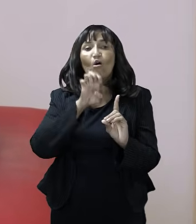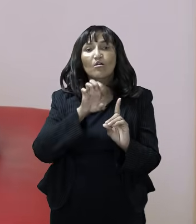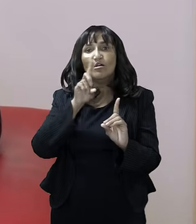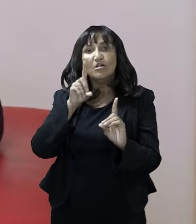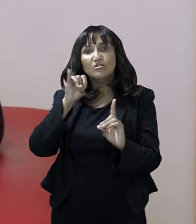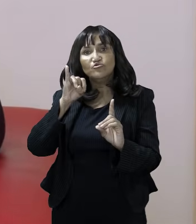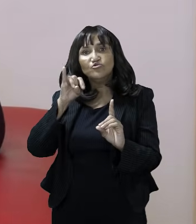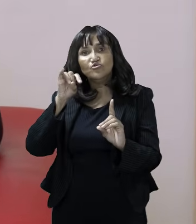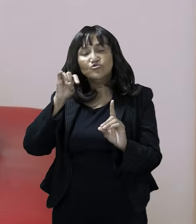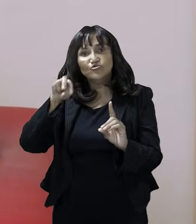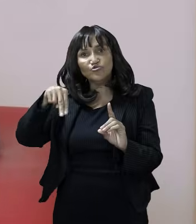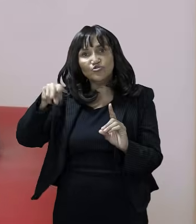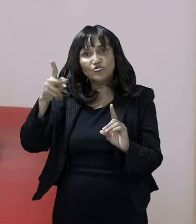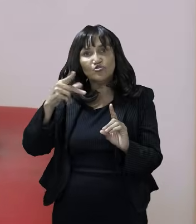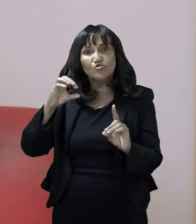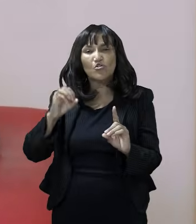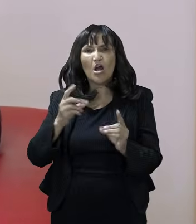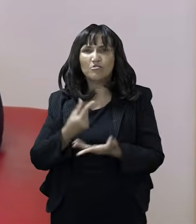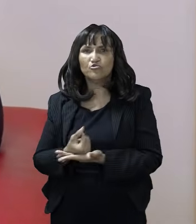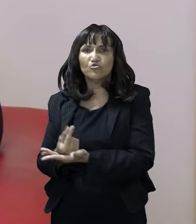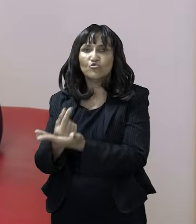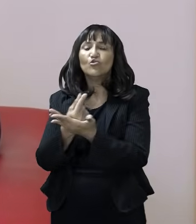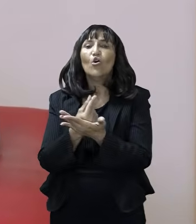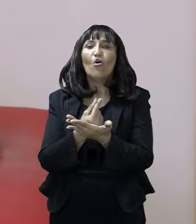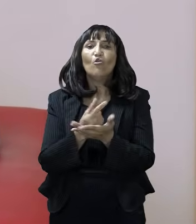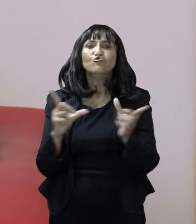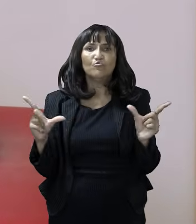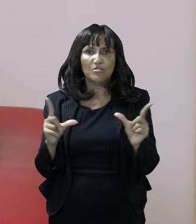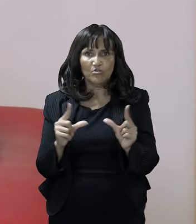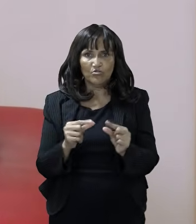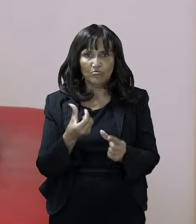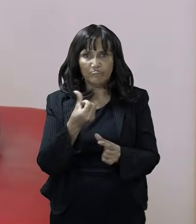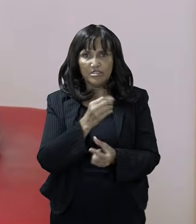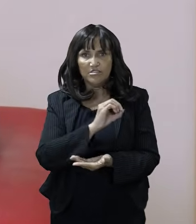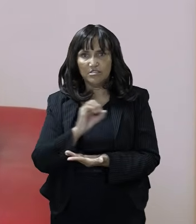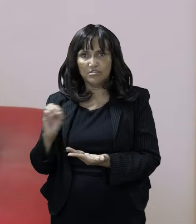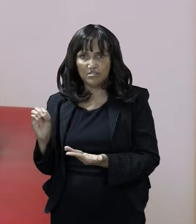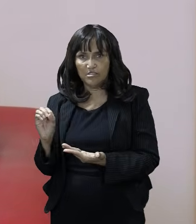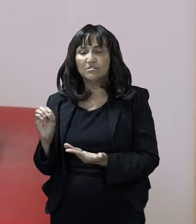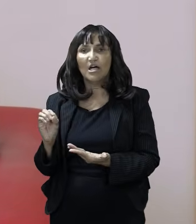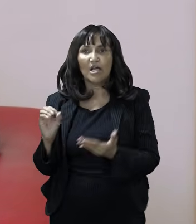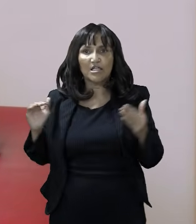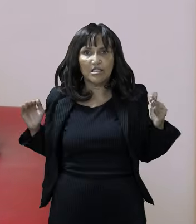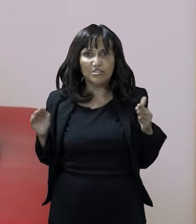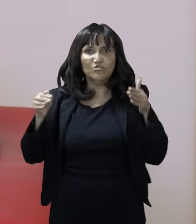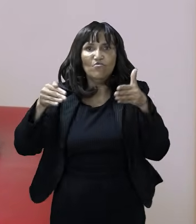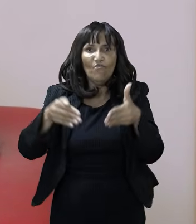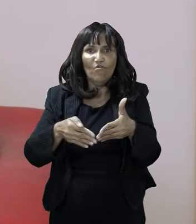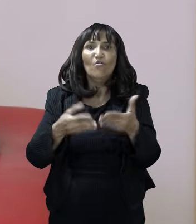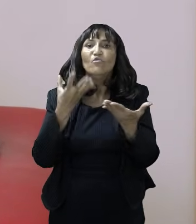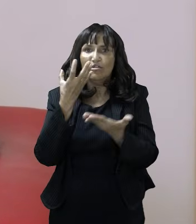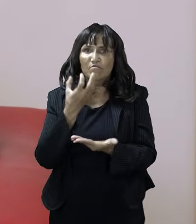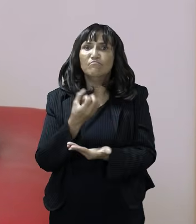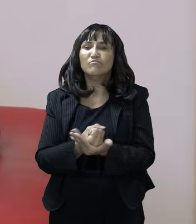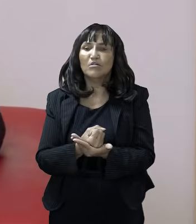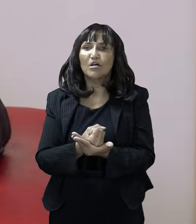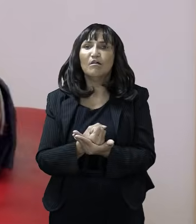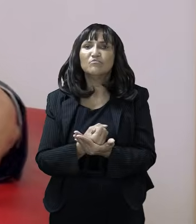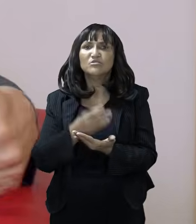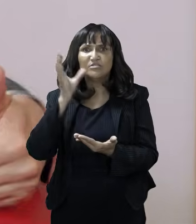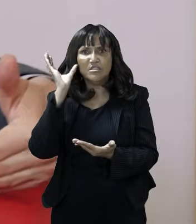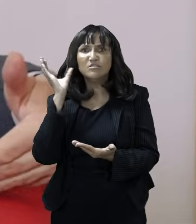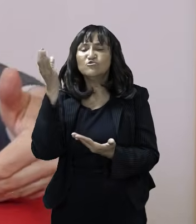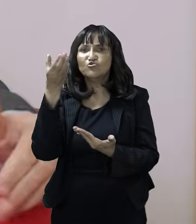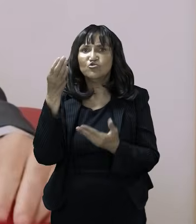Mas, por questão de custos, reduziu para 600, e é neste foro que nós vamos decidir